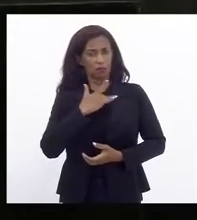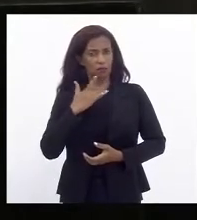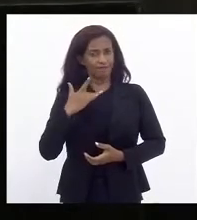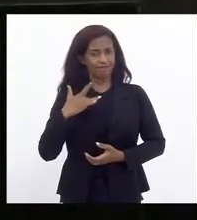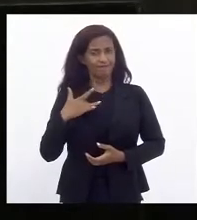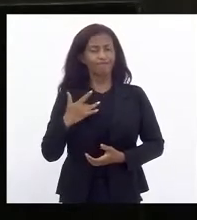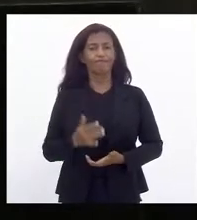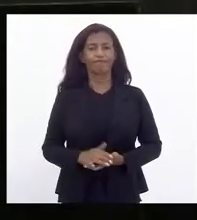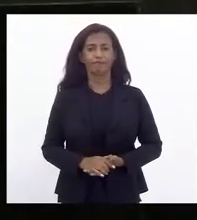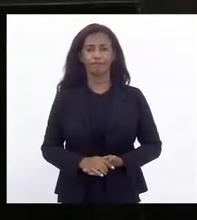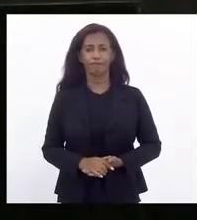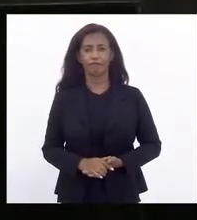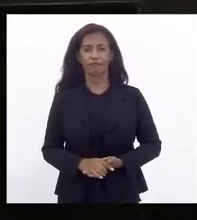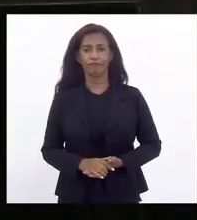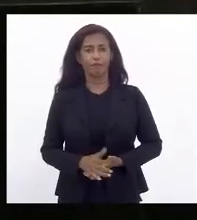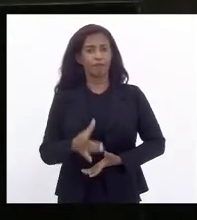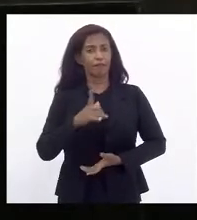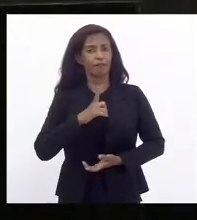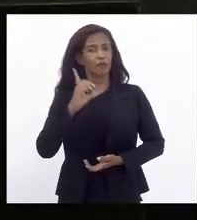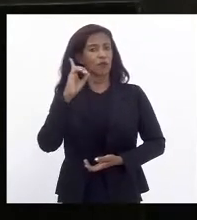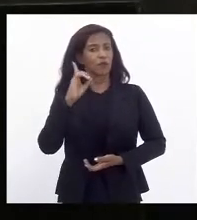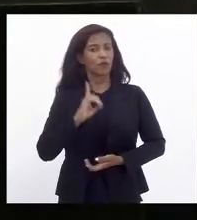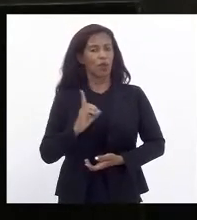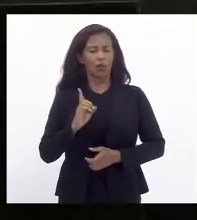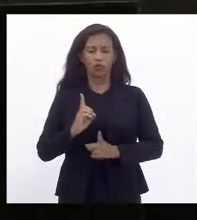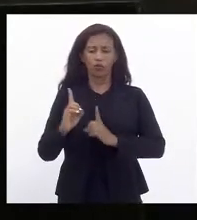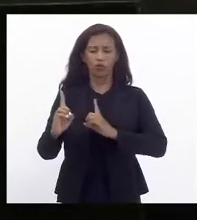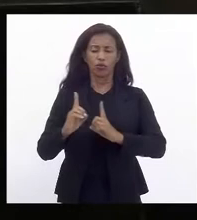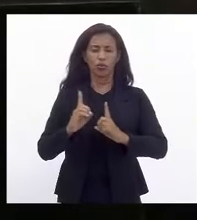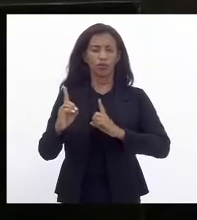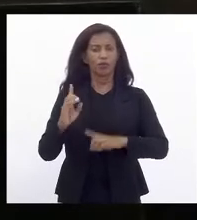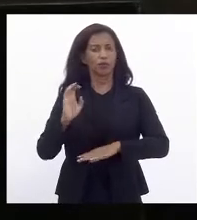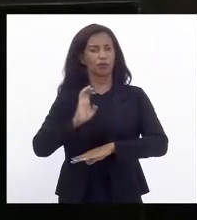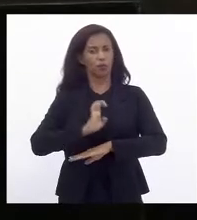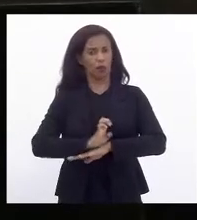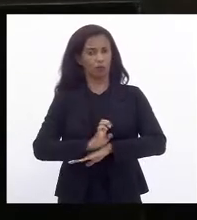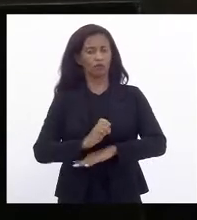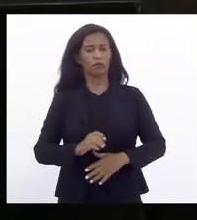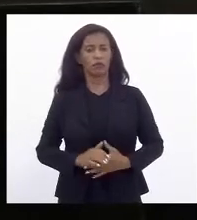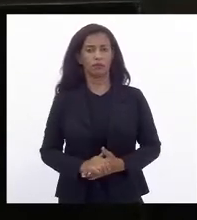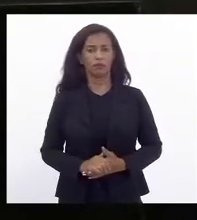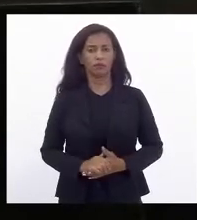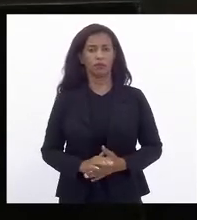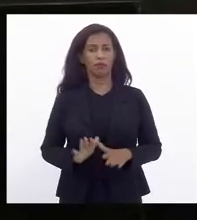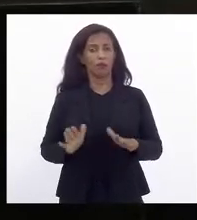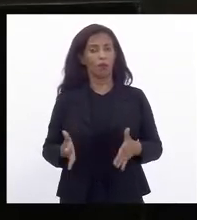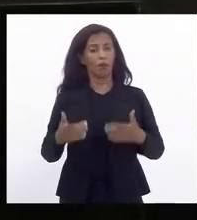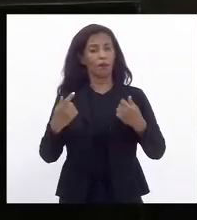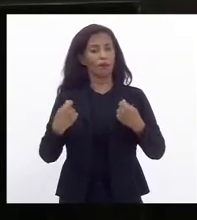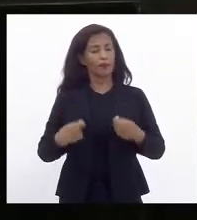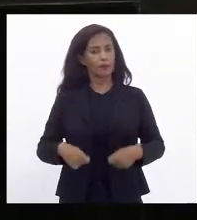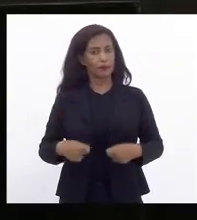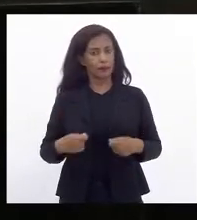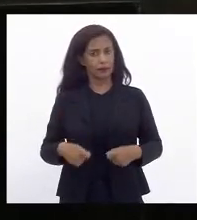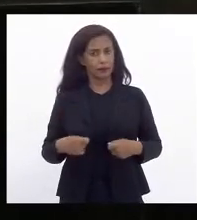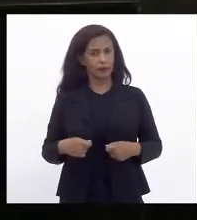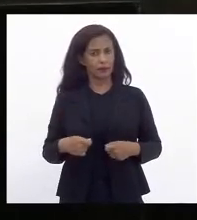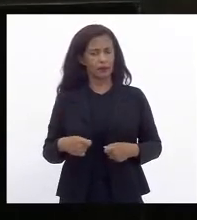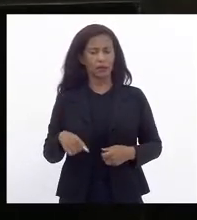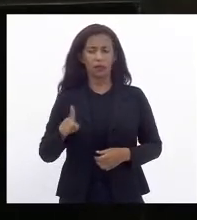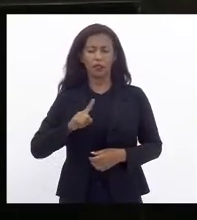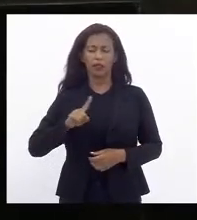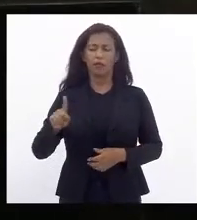higiene, para ter o direito de ir e vir no nosso estado. Então, é necessário que não